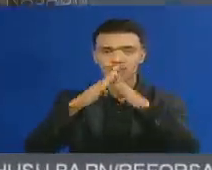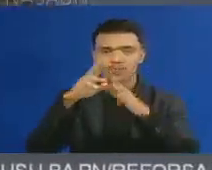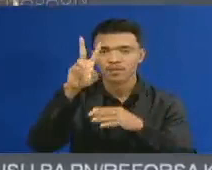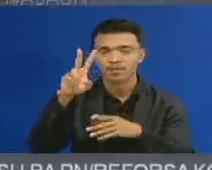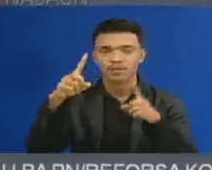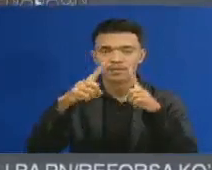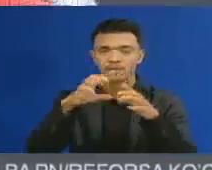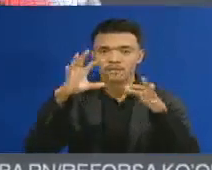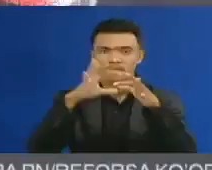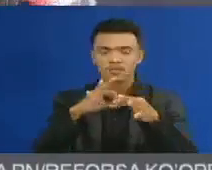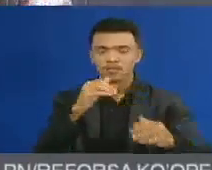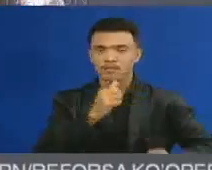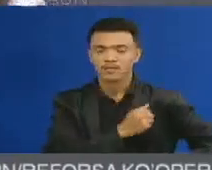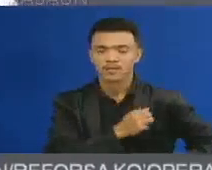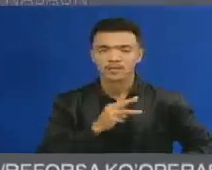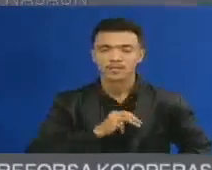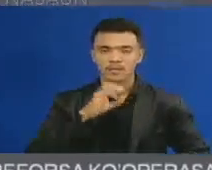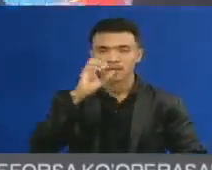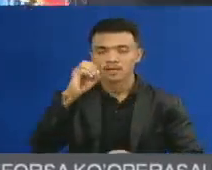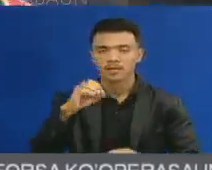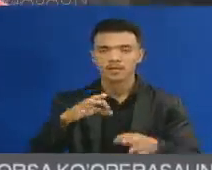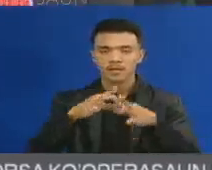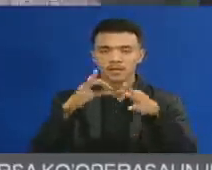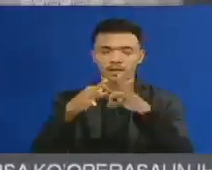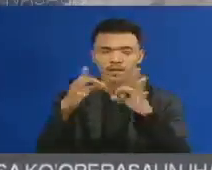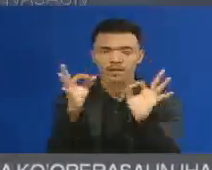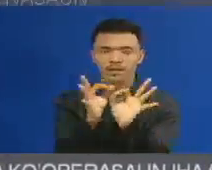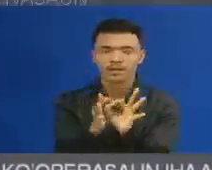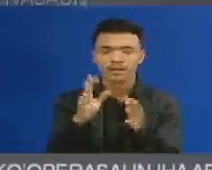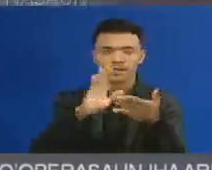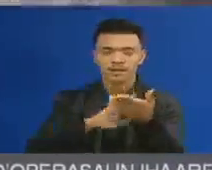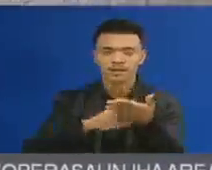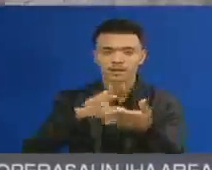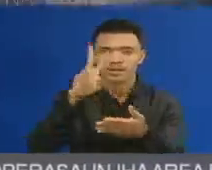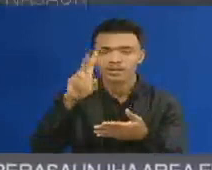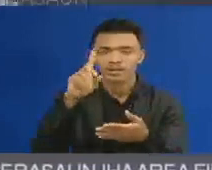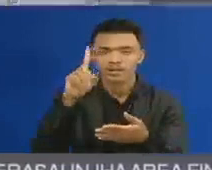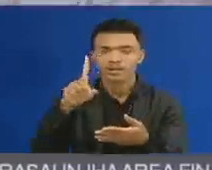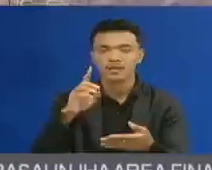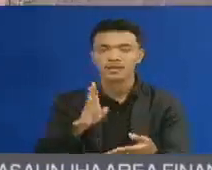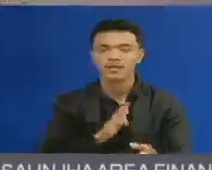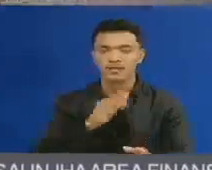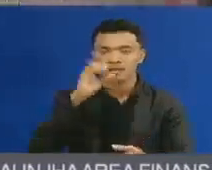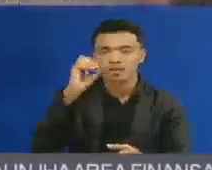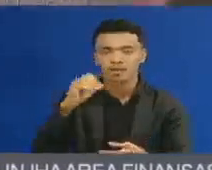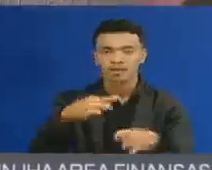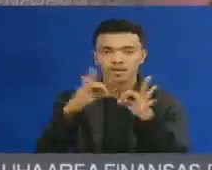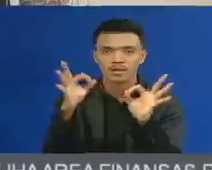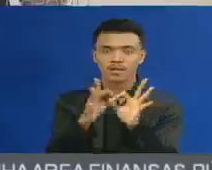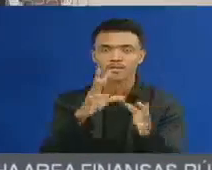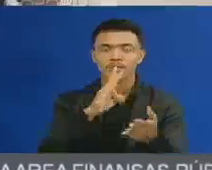para soldado e metinaru, reabilita escola Ida Odel Gomo Bobonaru, canaliza Bemos, no eletrificação da